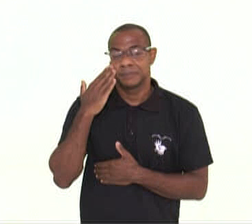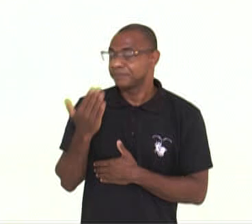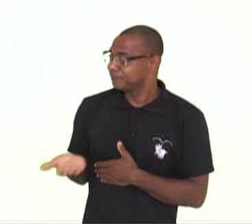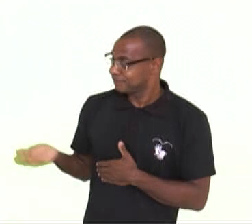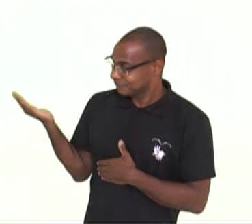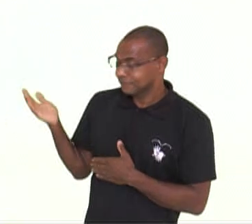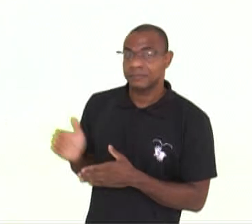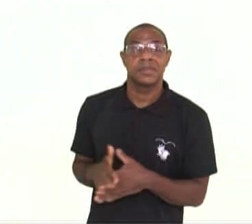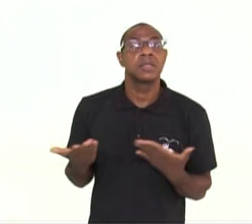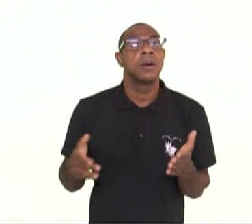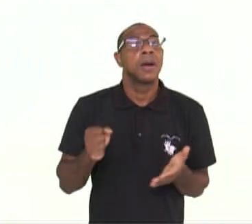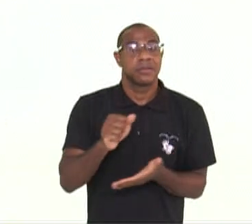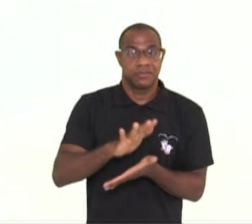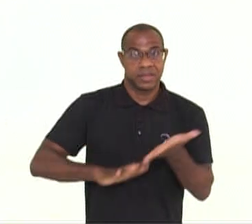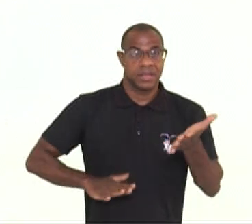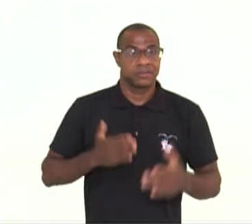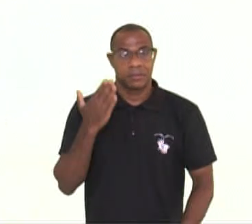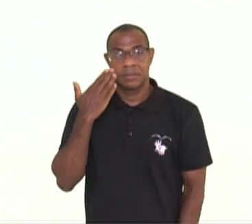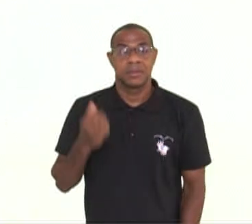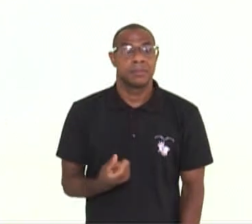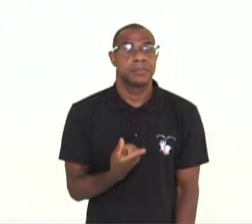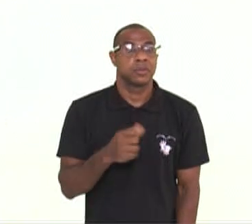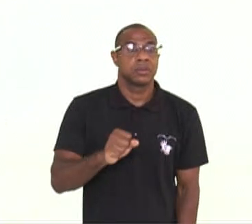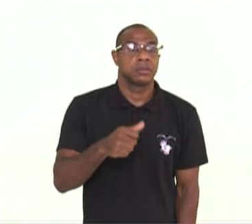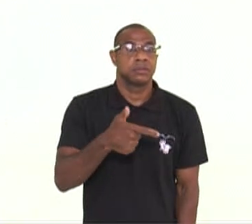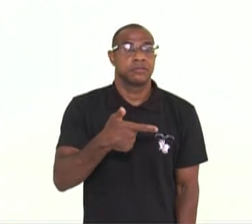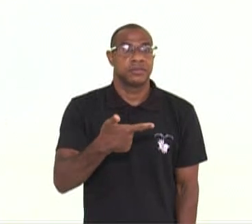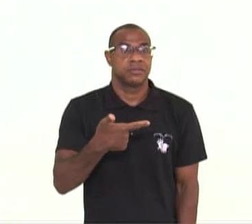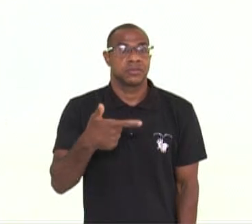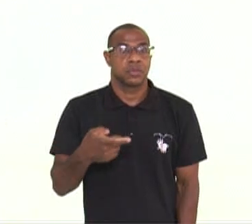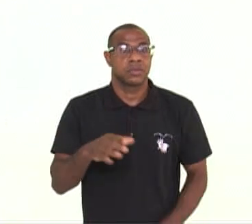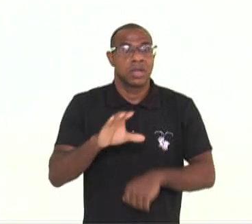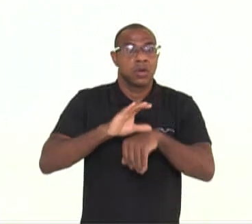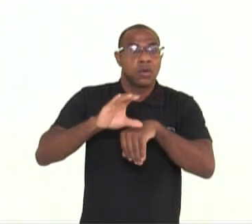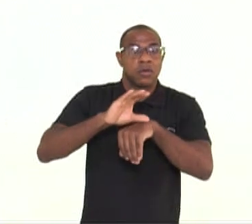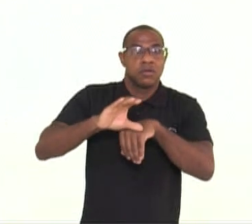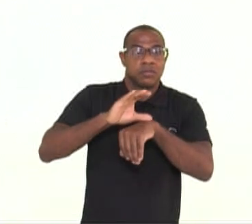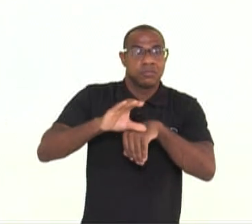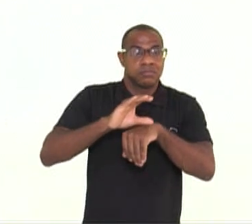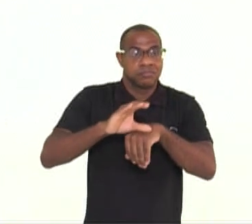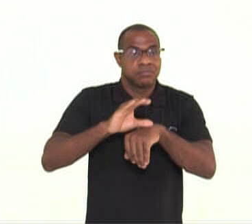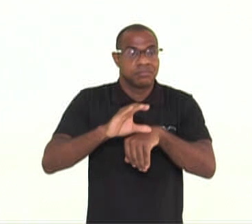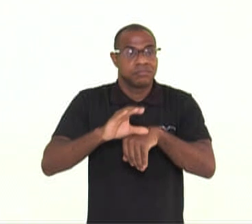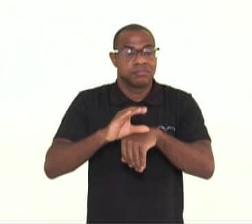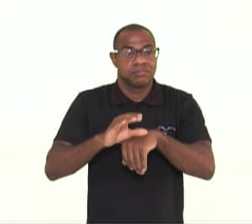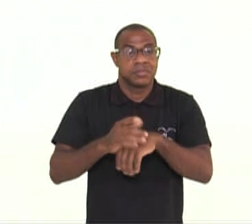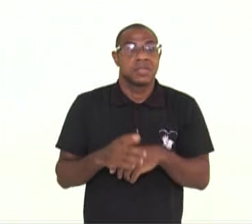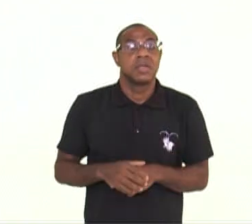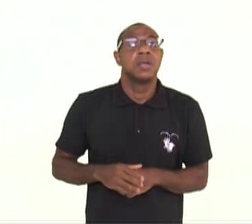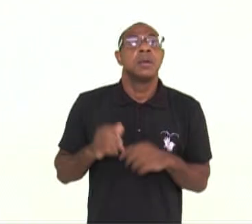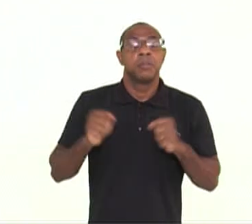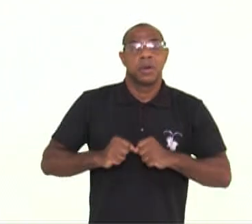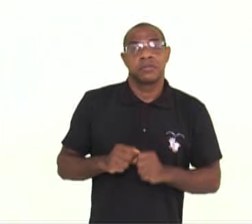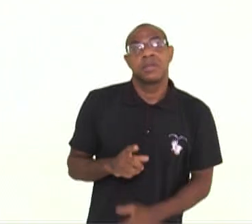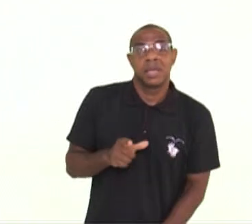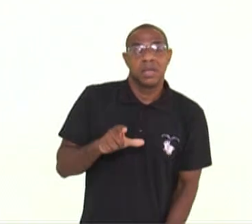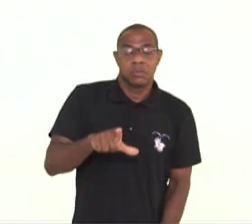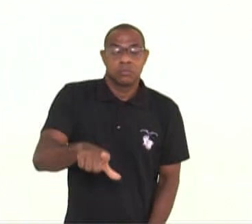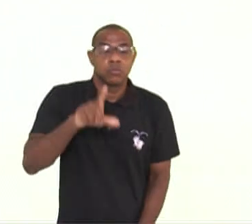Estado. Quiz para você. 1824, a Constituição dava ao imperador o direito do